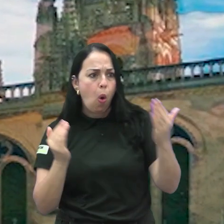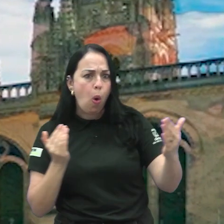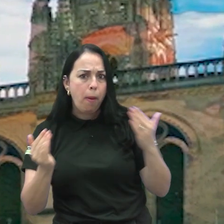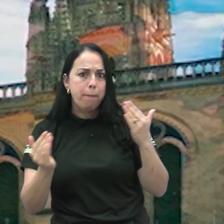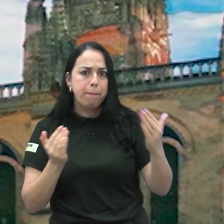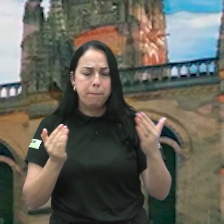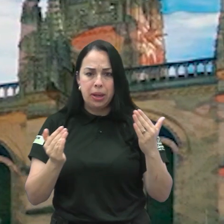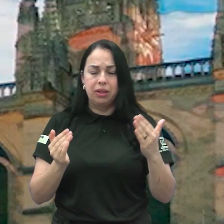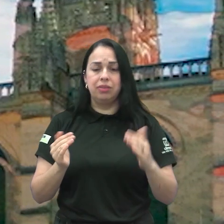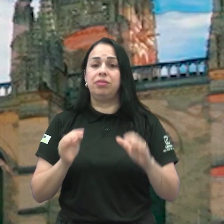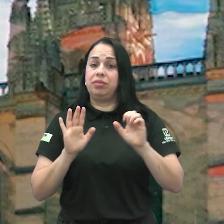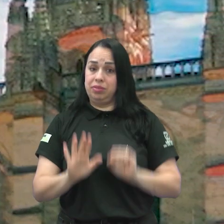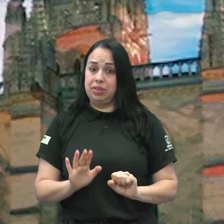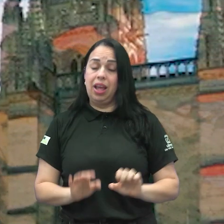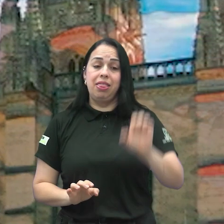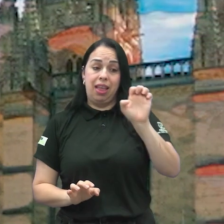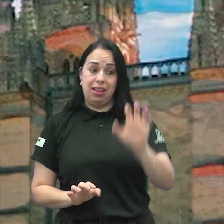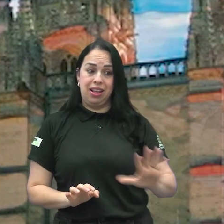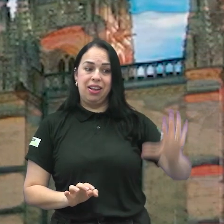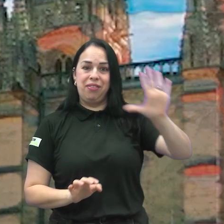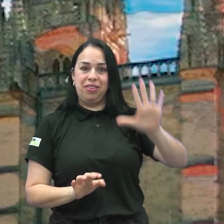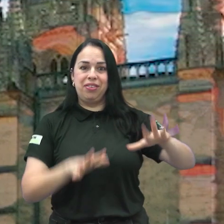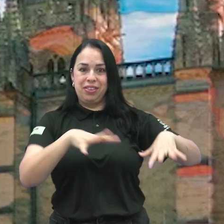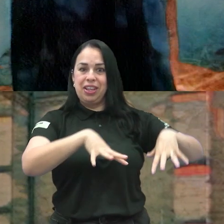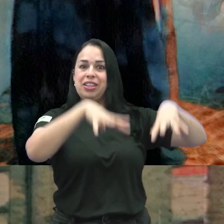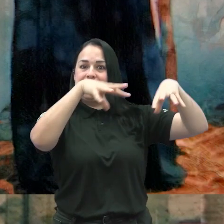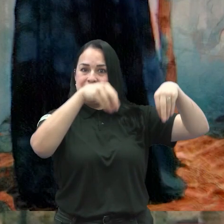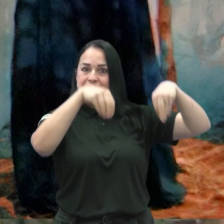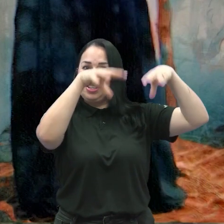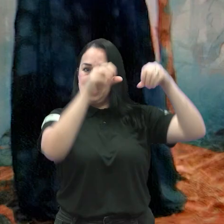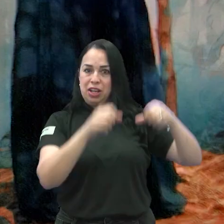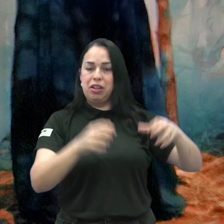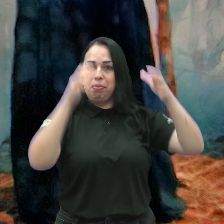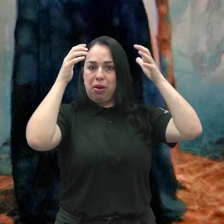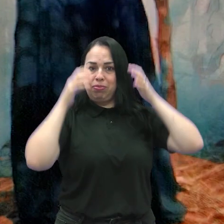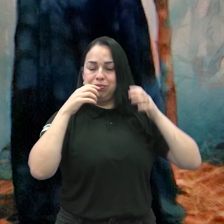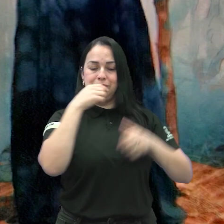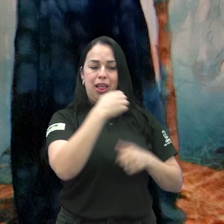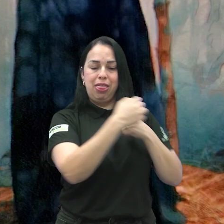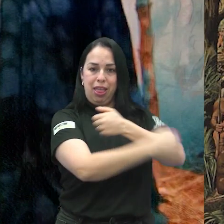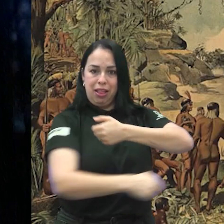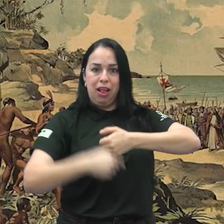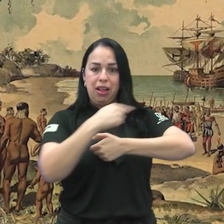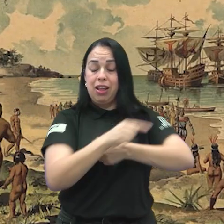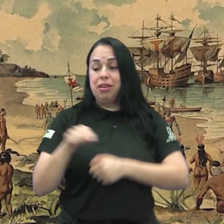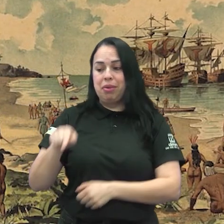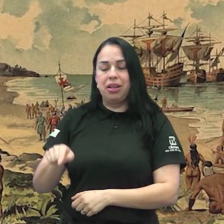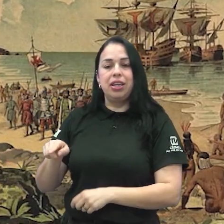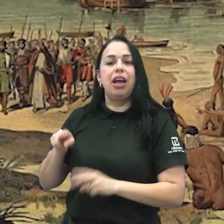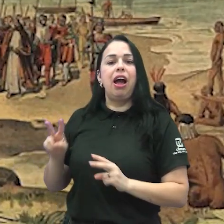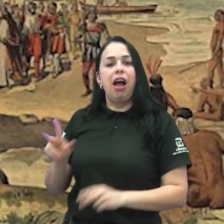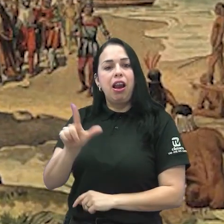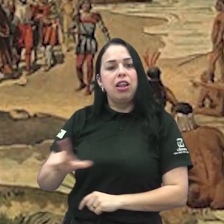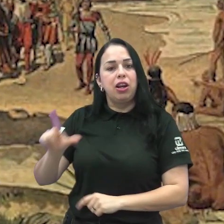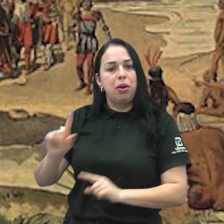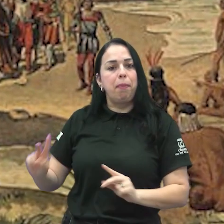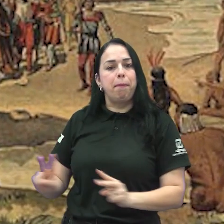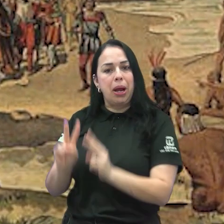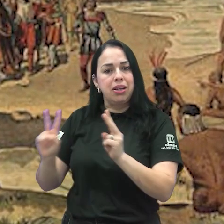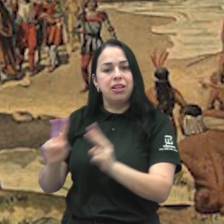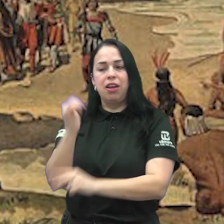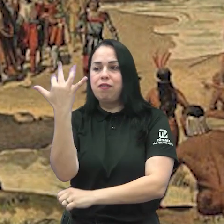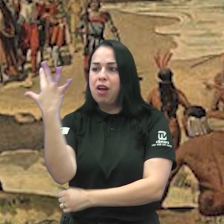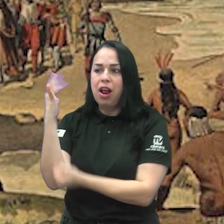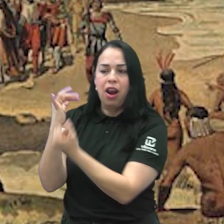Europa mitificou igrejas góticas e cavaleiros, a literatura brasileira valorizou a sua natureza tropical e o